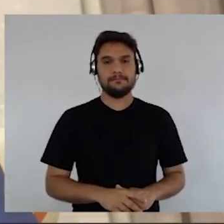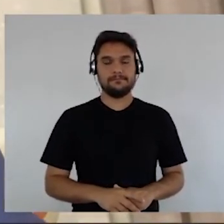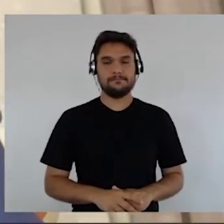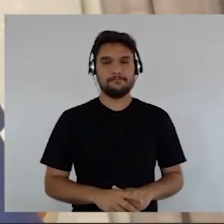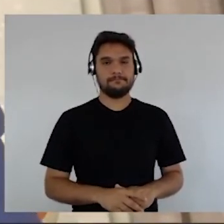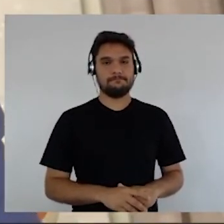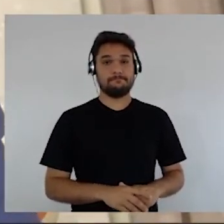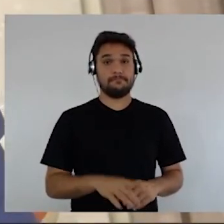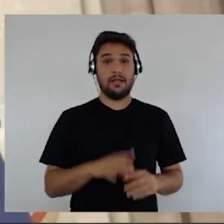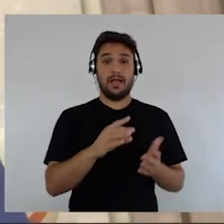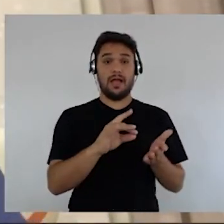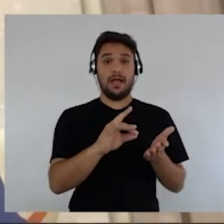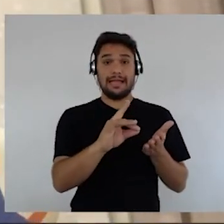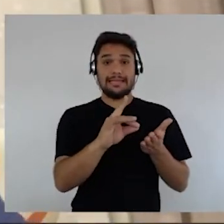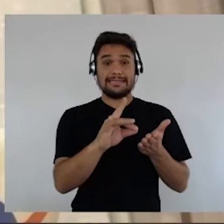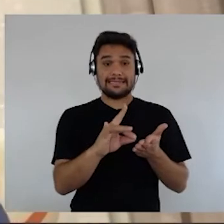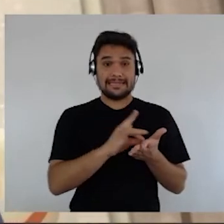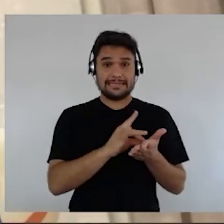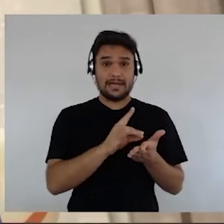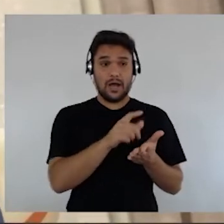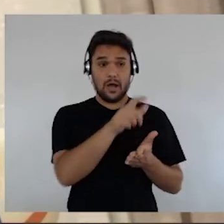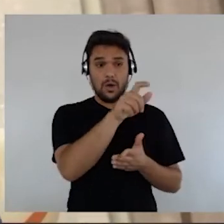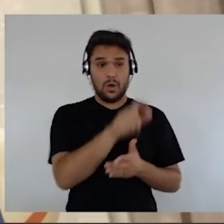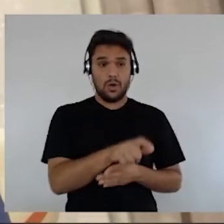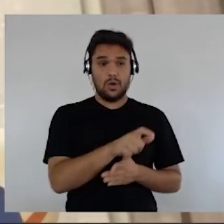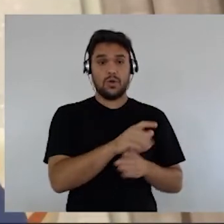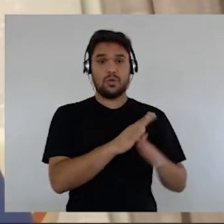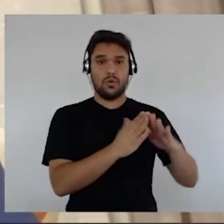A inscrição do empresário